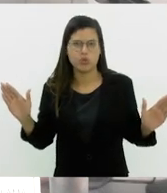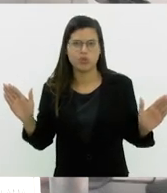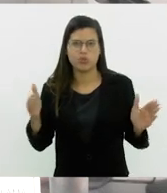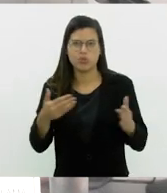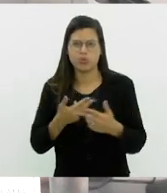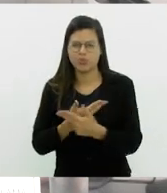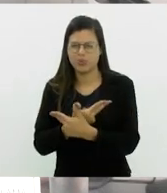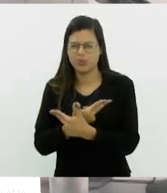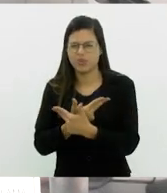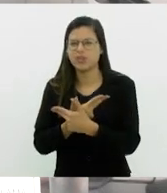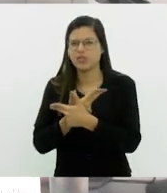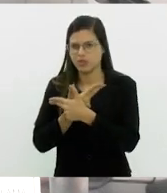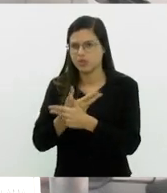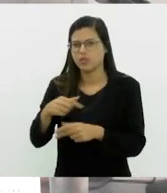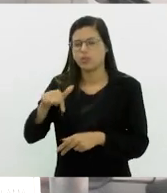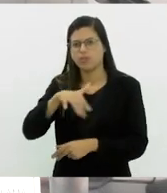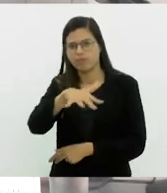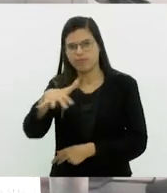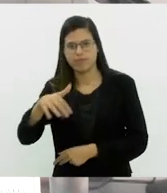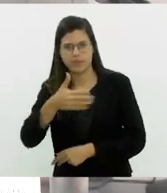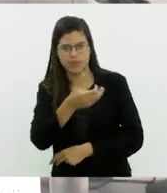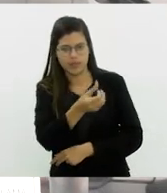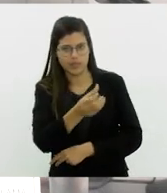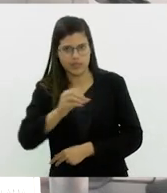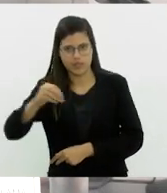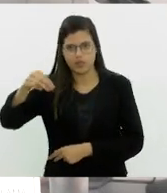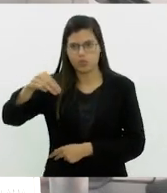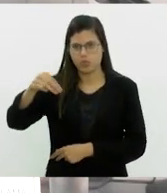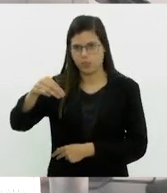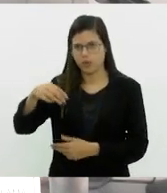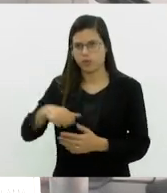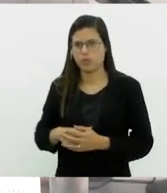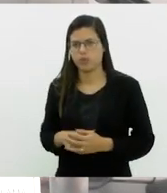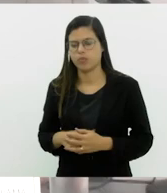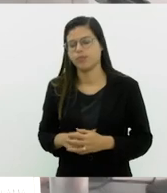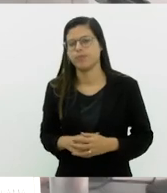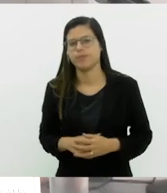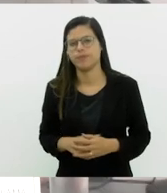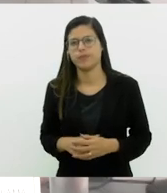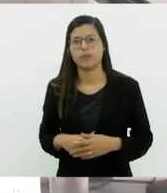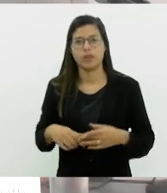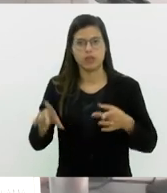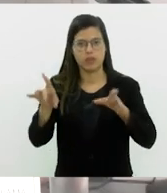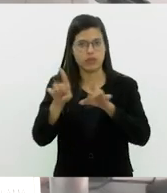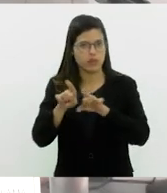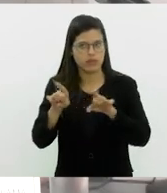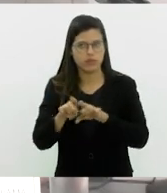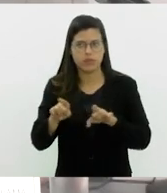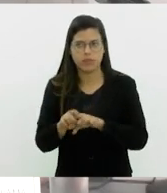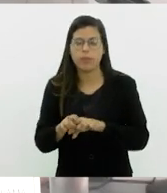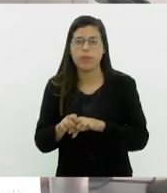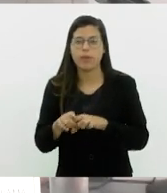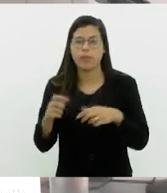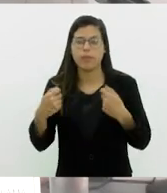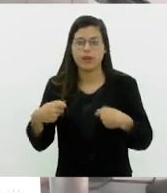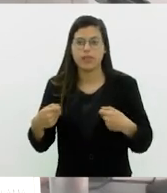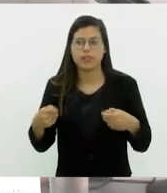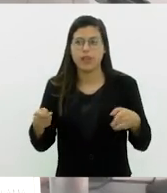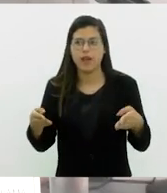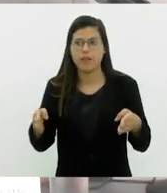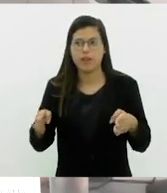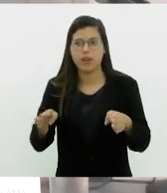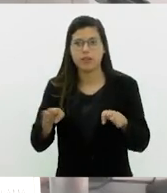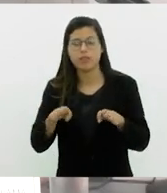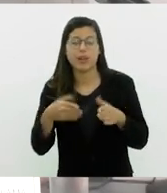de uma área de 600 metros. Né? E, além disso, vedações de